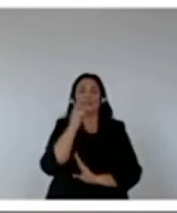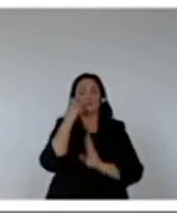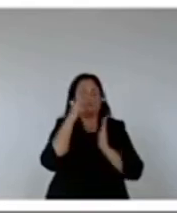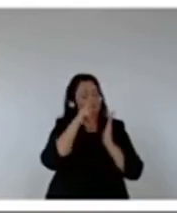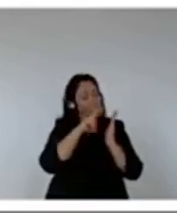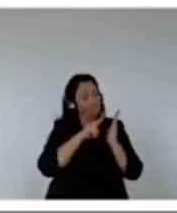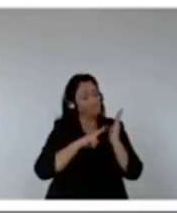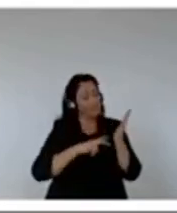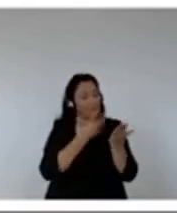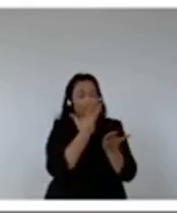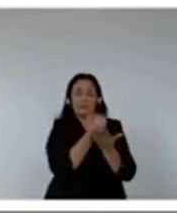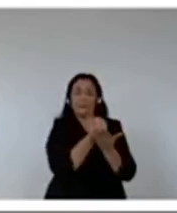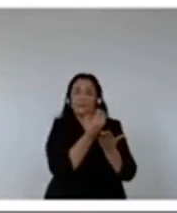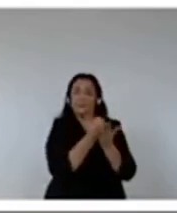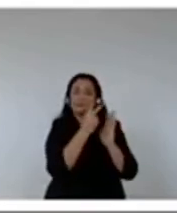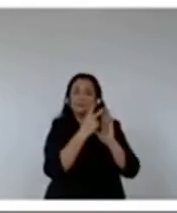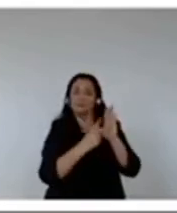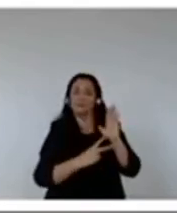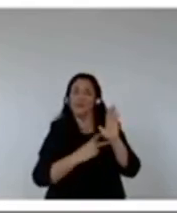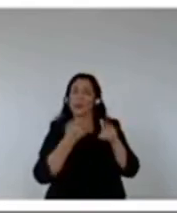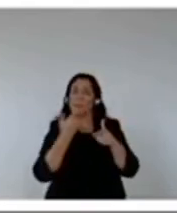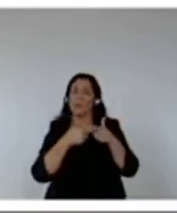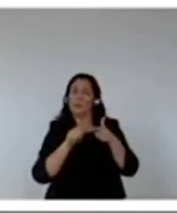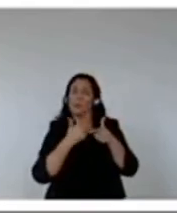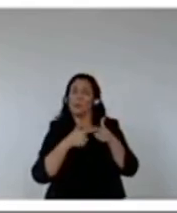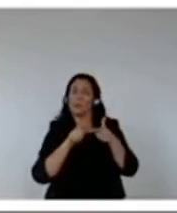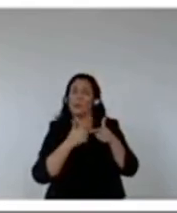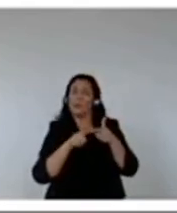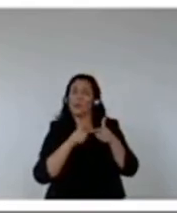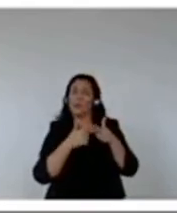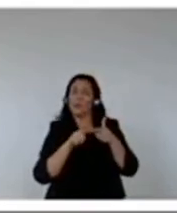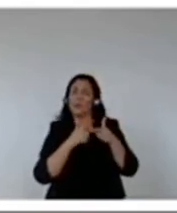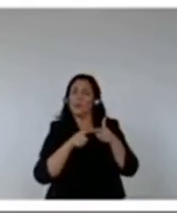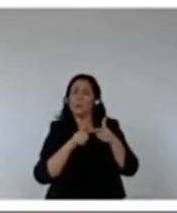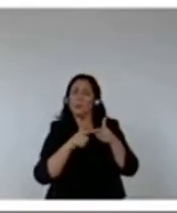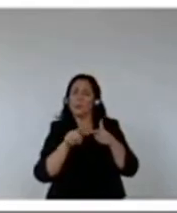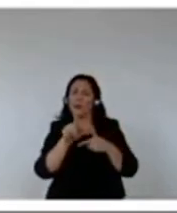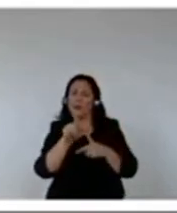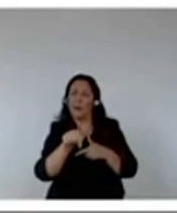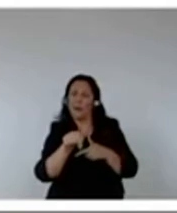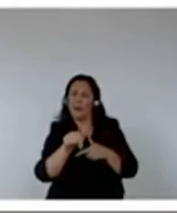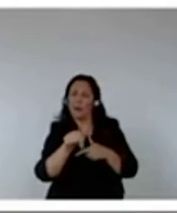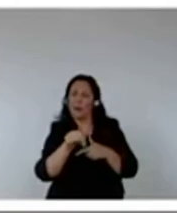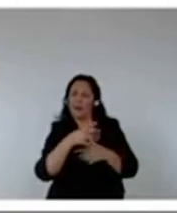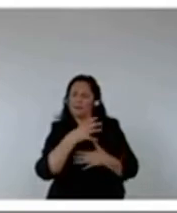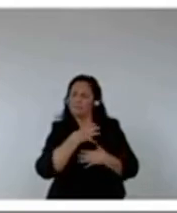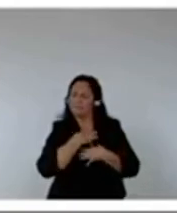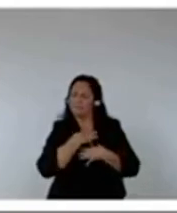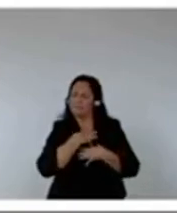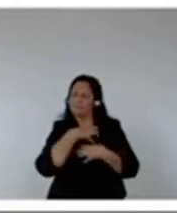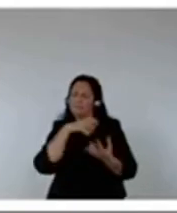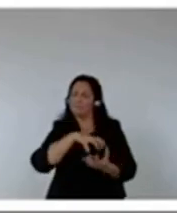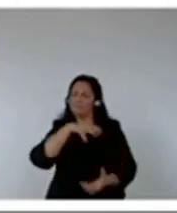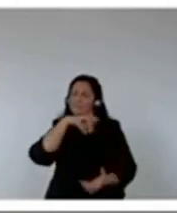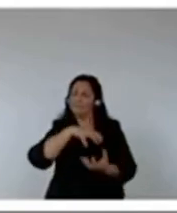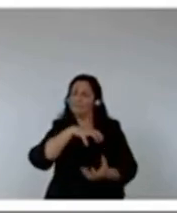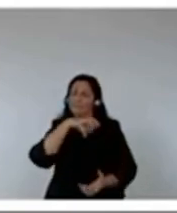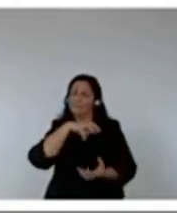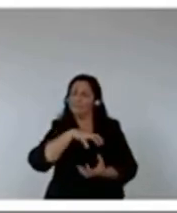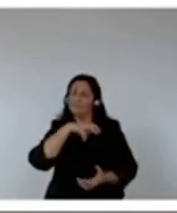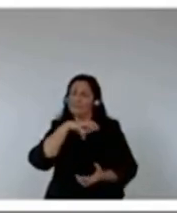a pergunta é o seguinte, mas o problema é ter 60 anos? Será que o que nos